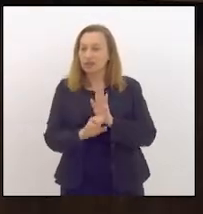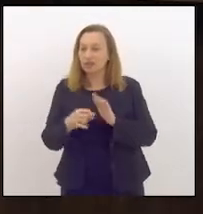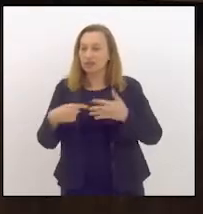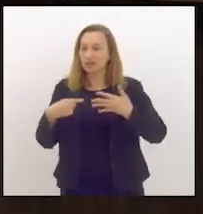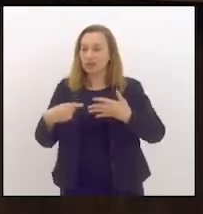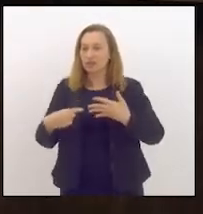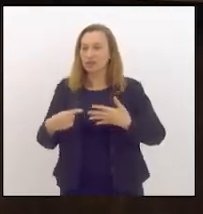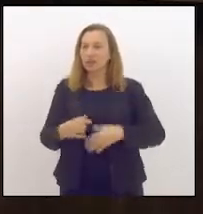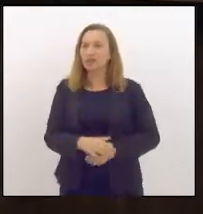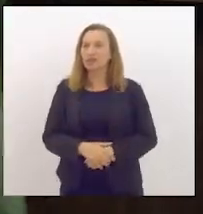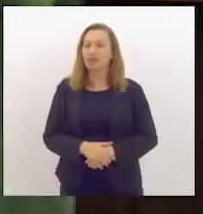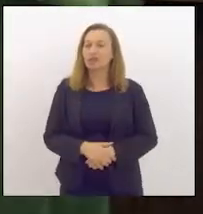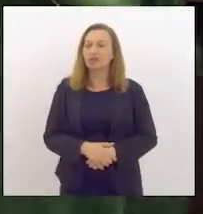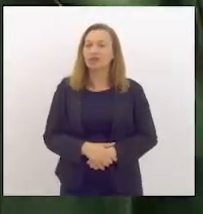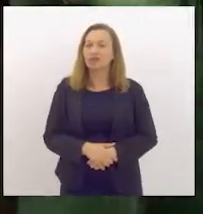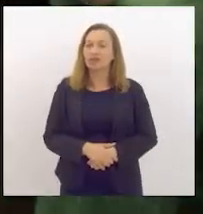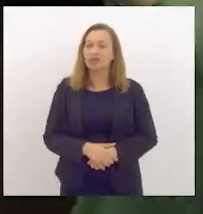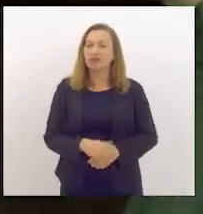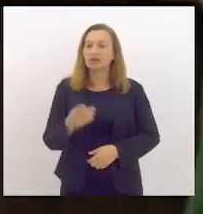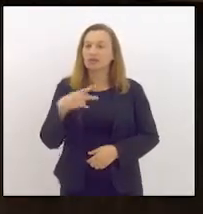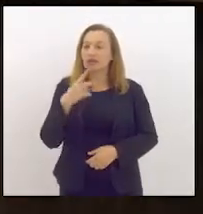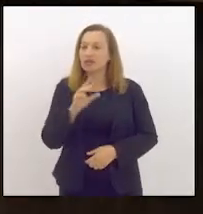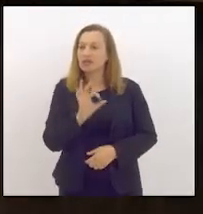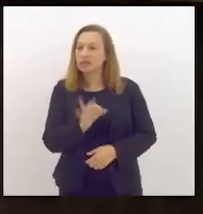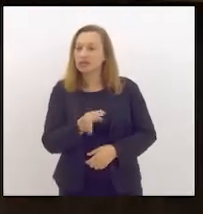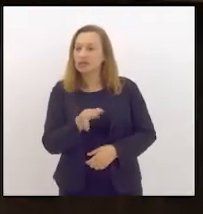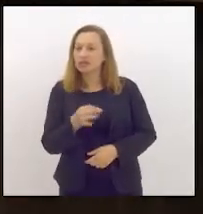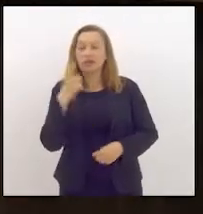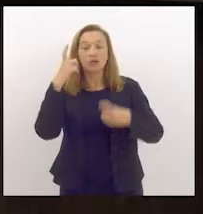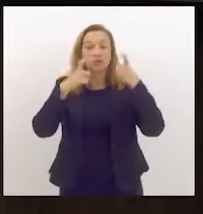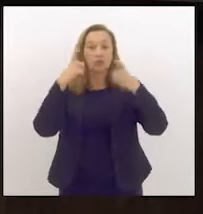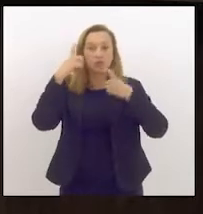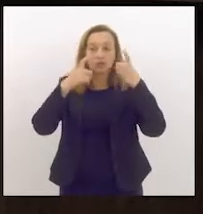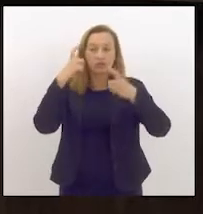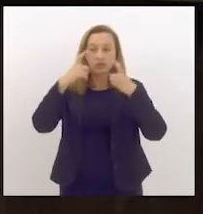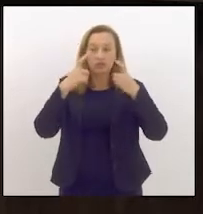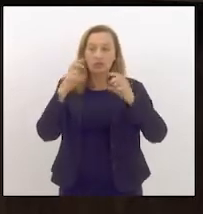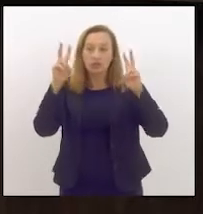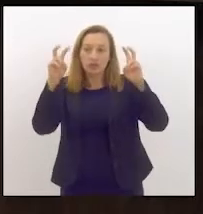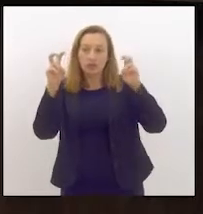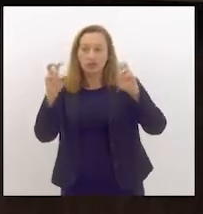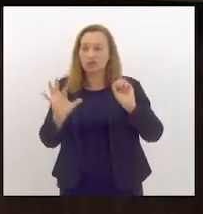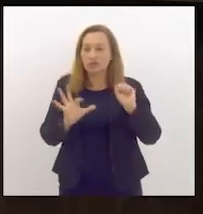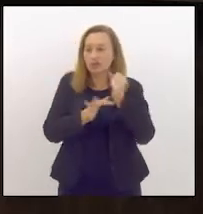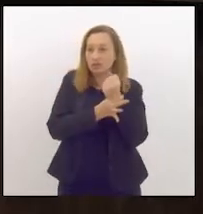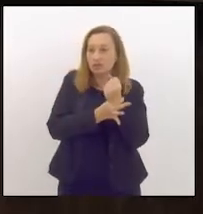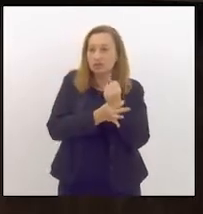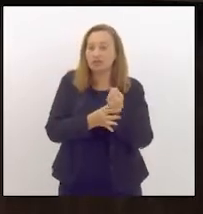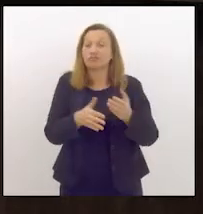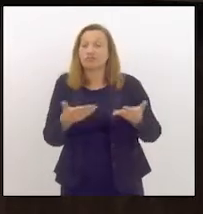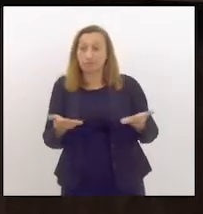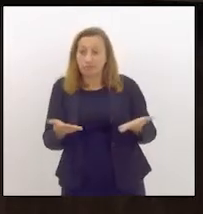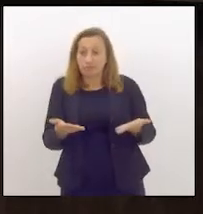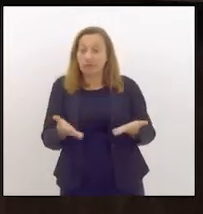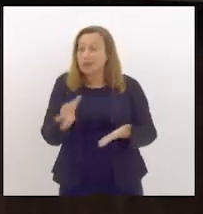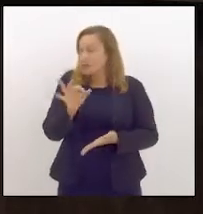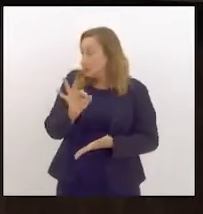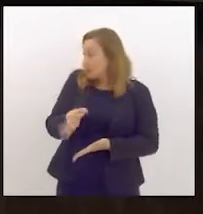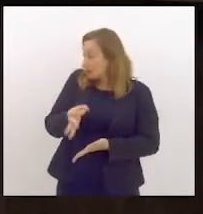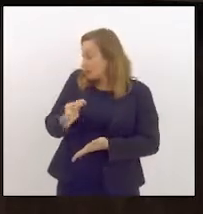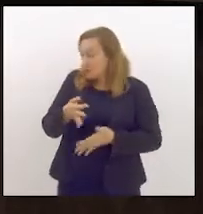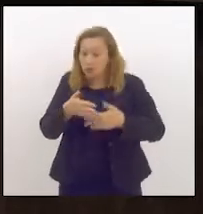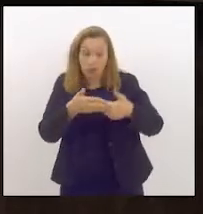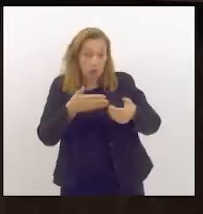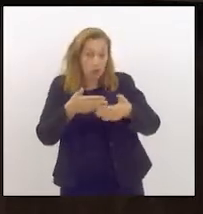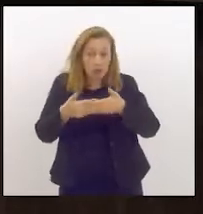bancada do PSOL ela trazia inclusive uma preocupação com a questão da segurança afinal de contas obviamente